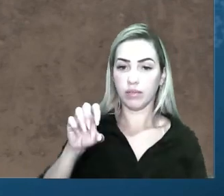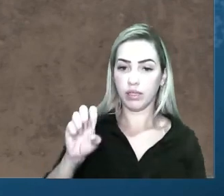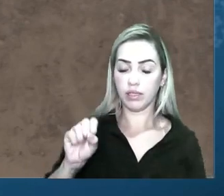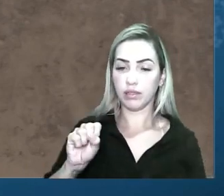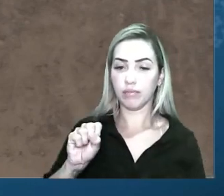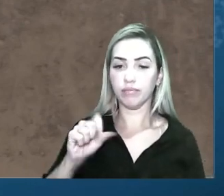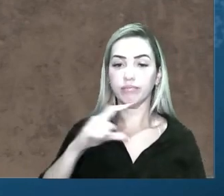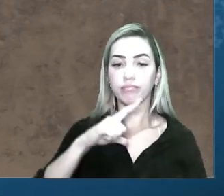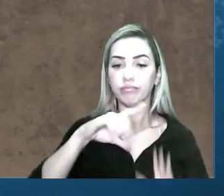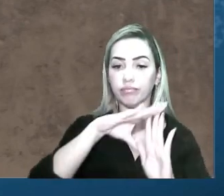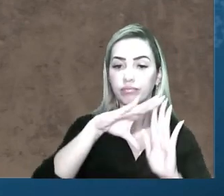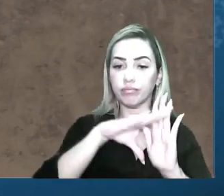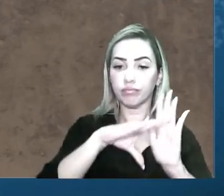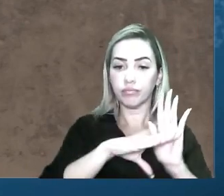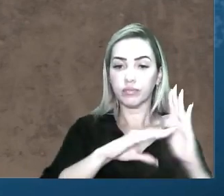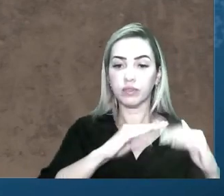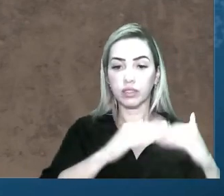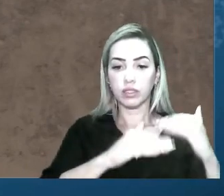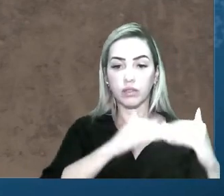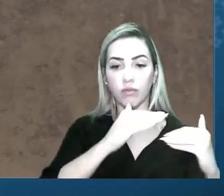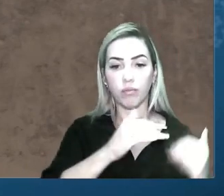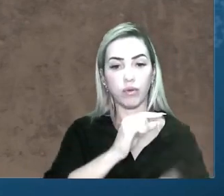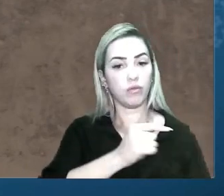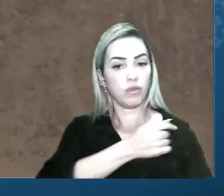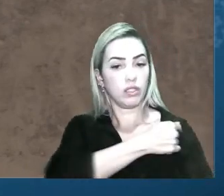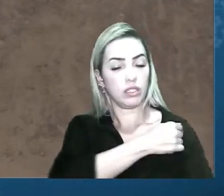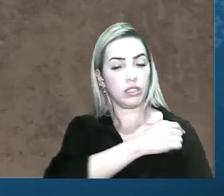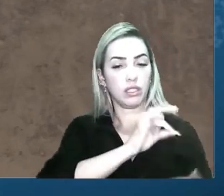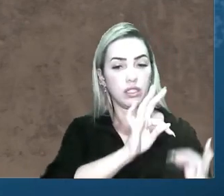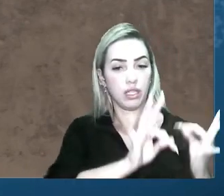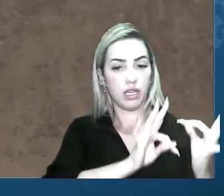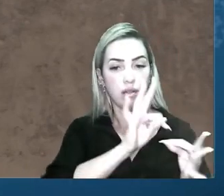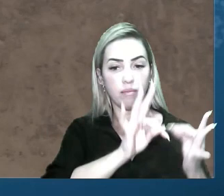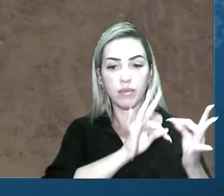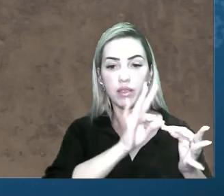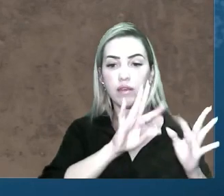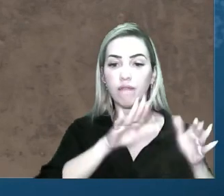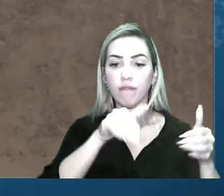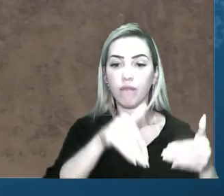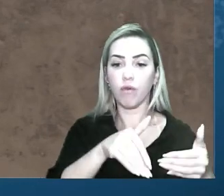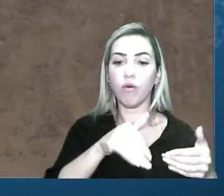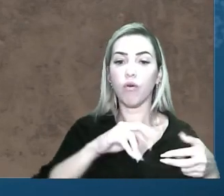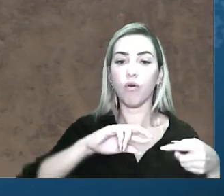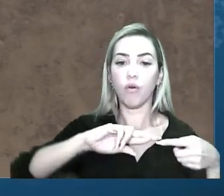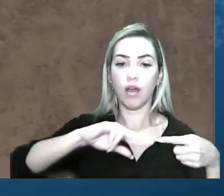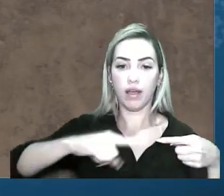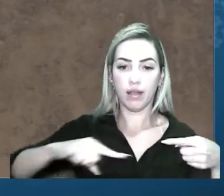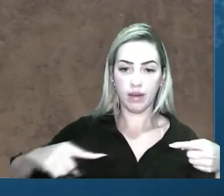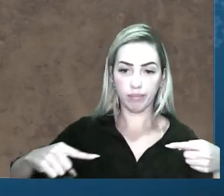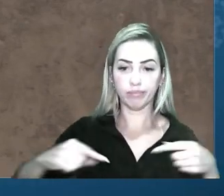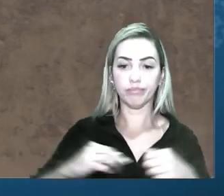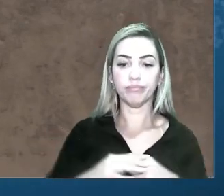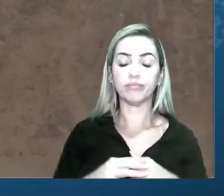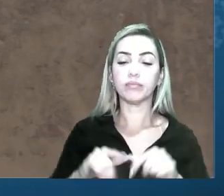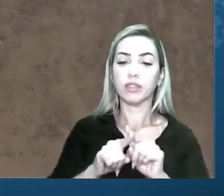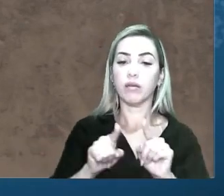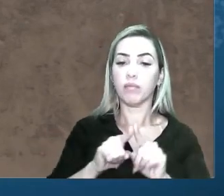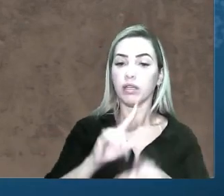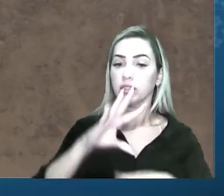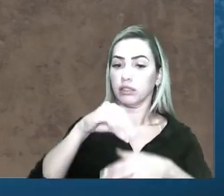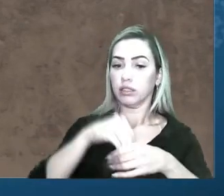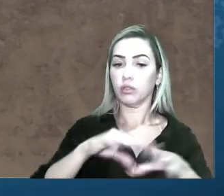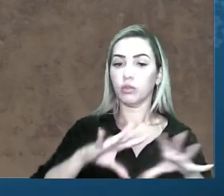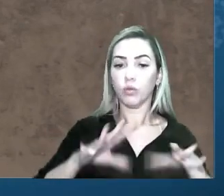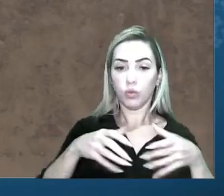o desenvolvimento de vacinas e terapias baseadas em RNA. Também integra o Comitê de